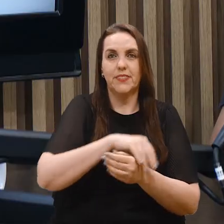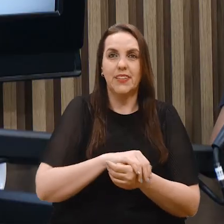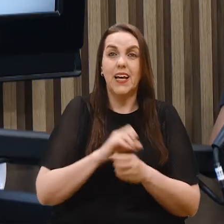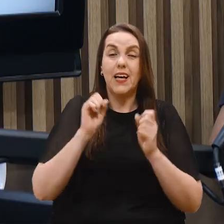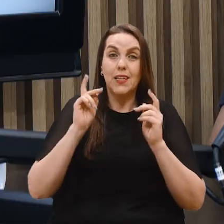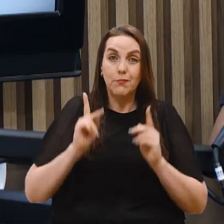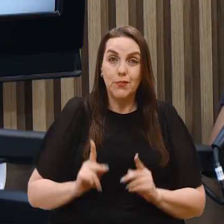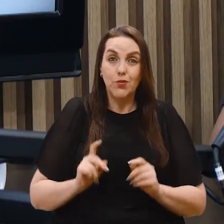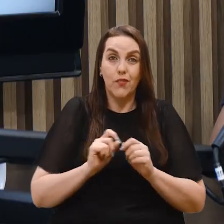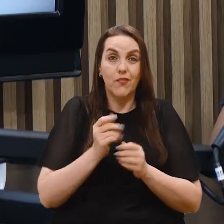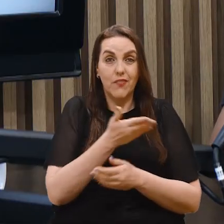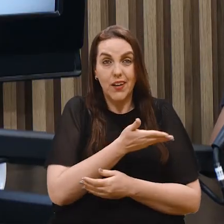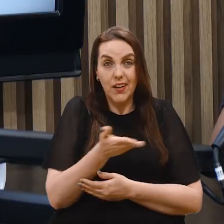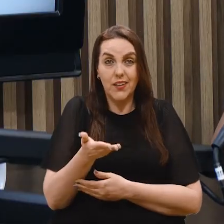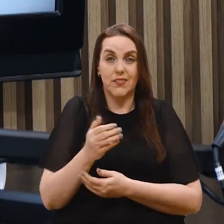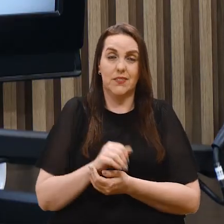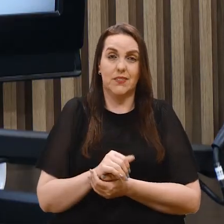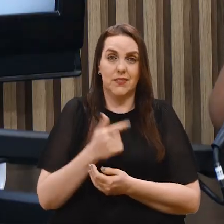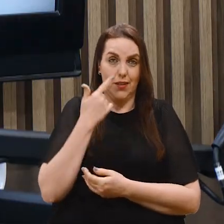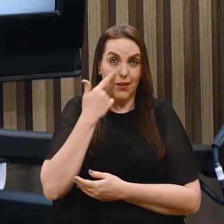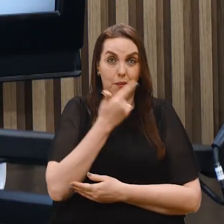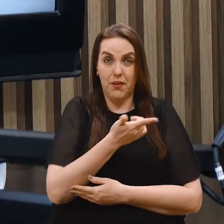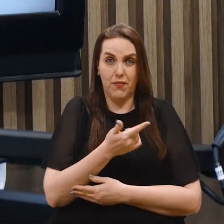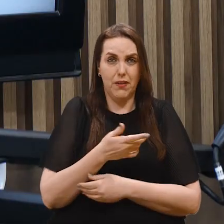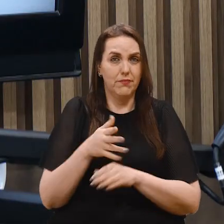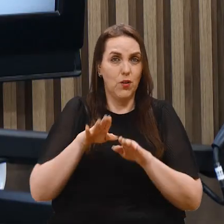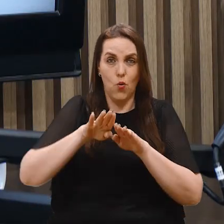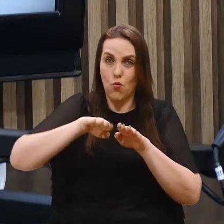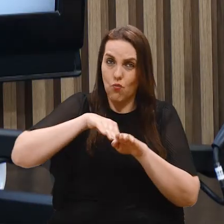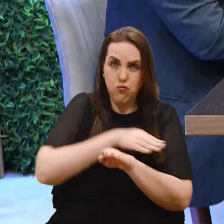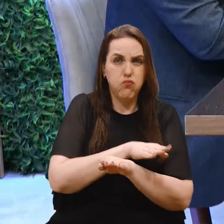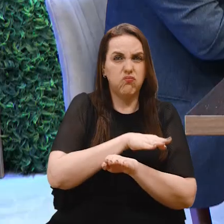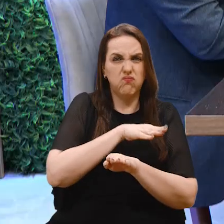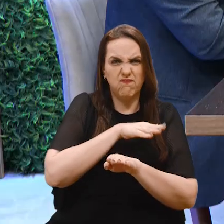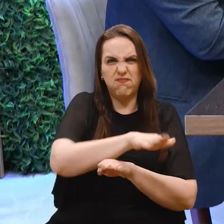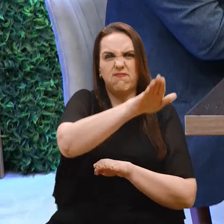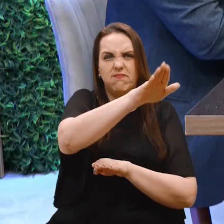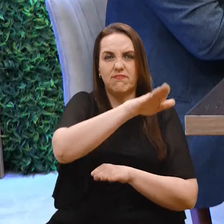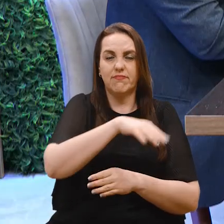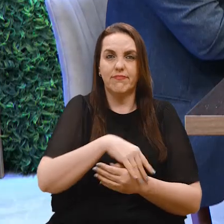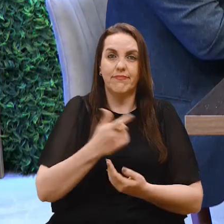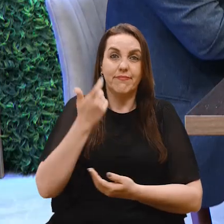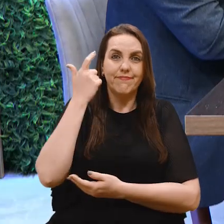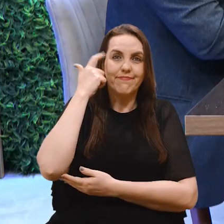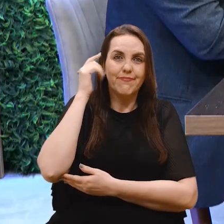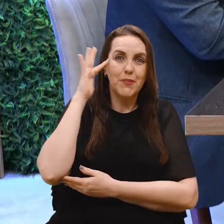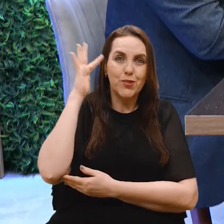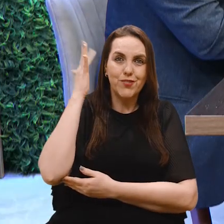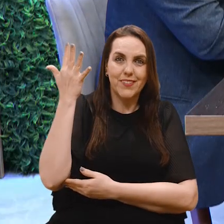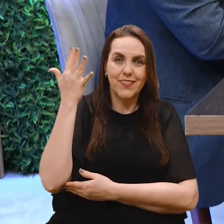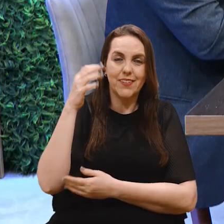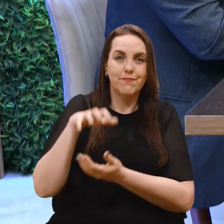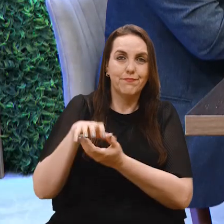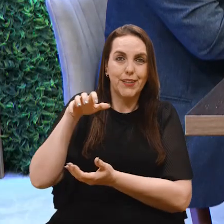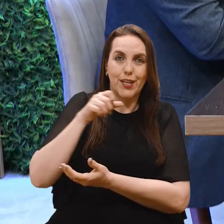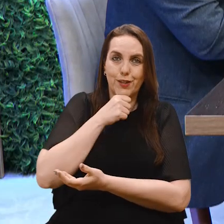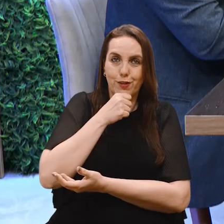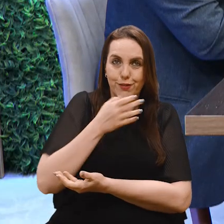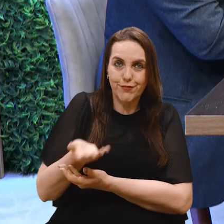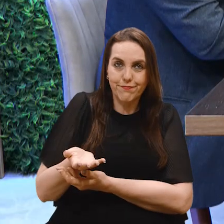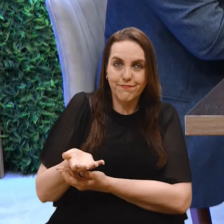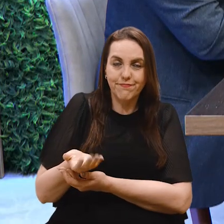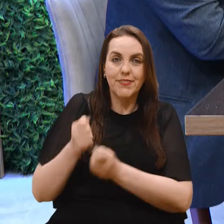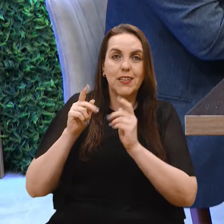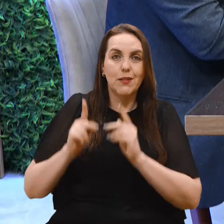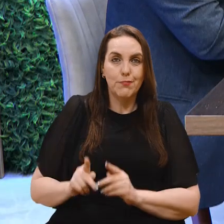fazem isso. E é só constatar. Os caras tocam do lado e não estão nem aí. Só que aí tu pensa, é idoso, é o pessoal do